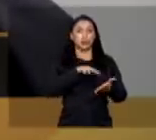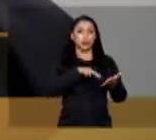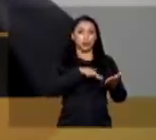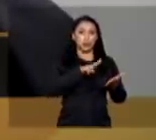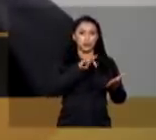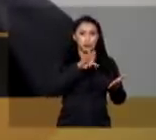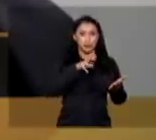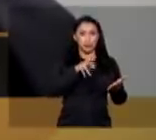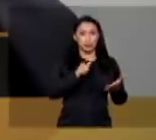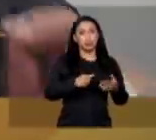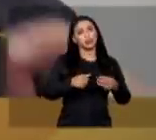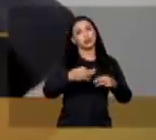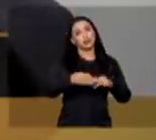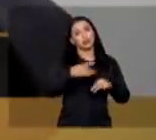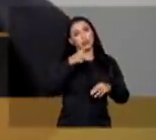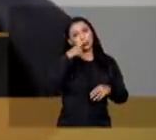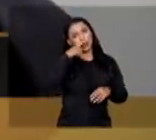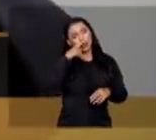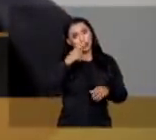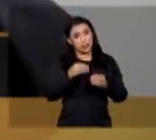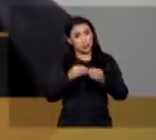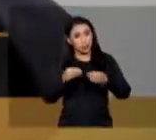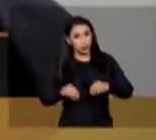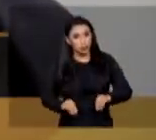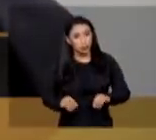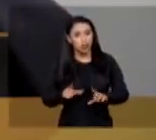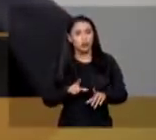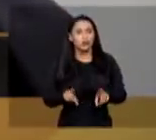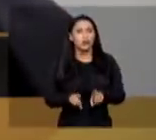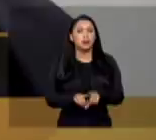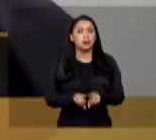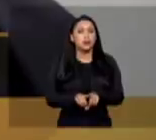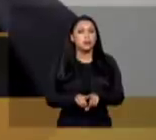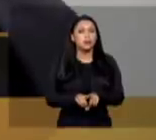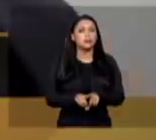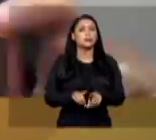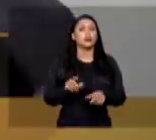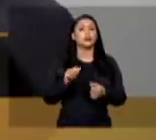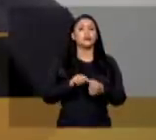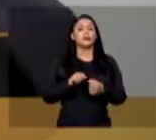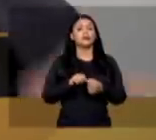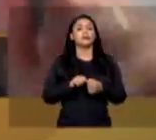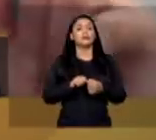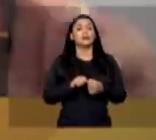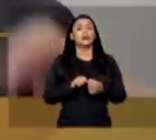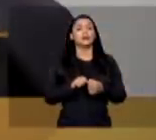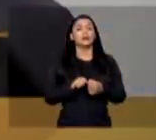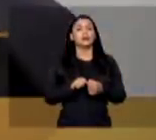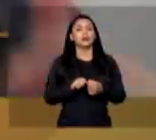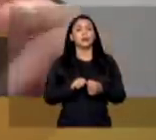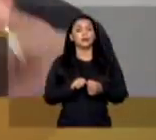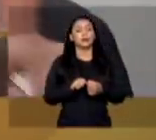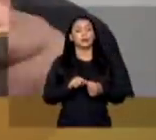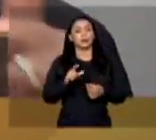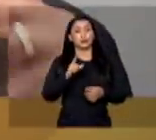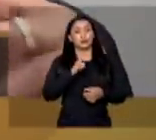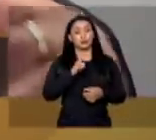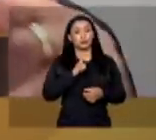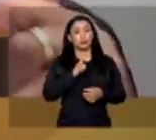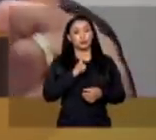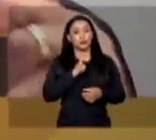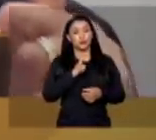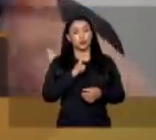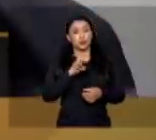eminente ministro Edson Fachin. Essa prejudicialidade, no entanto, foi declarada tão somente em virtude da superveniência de